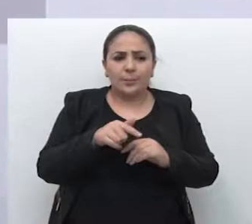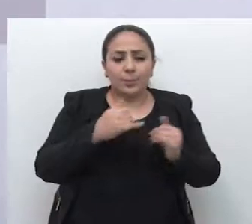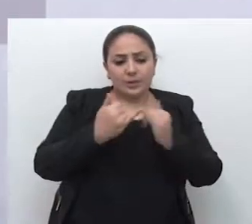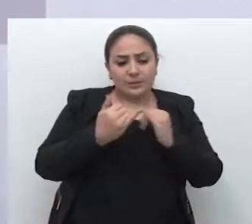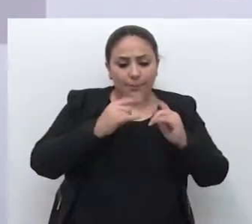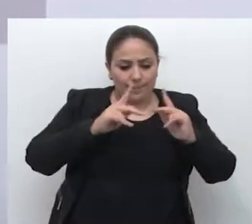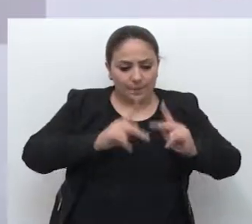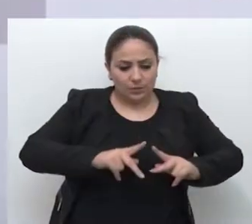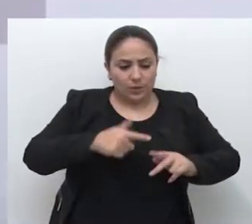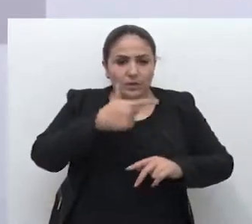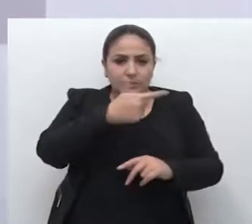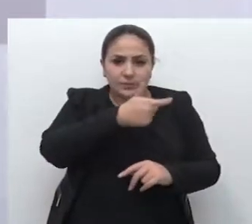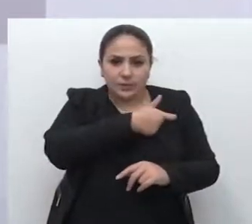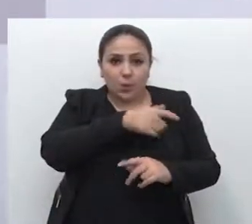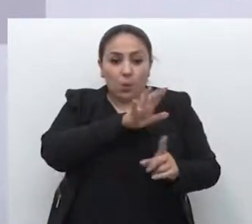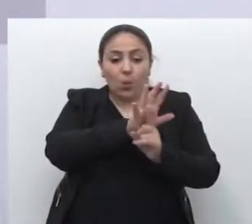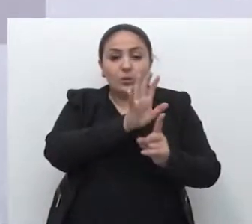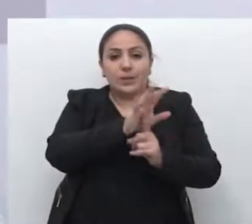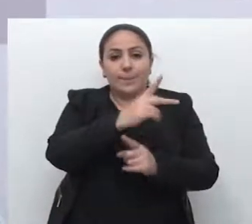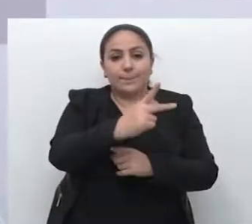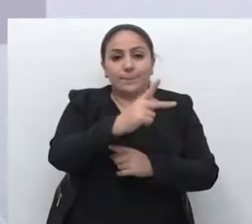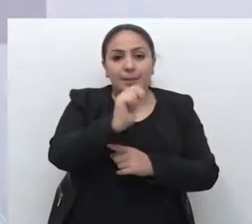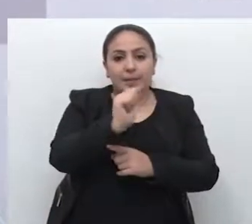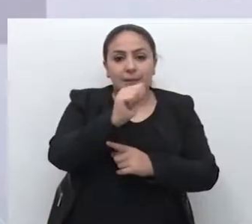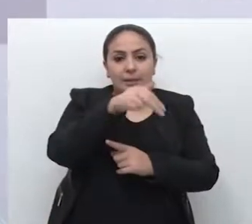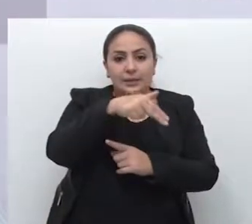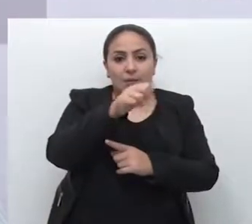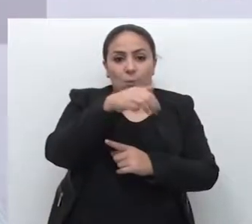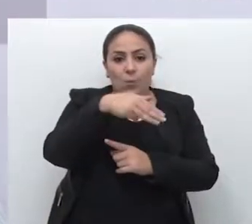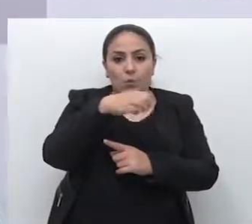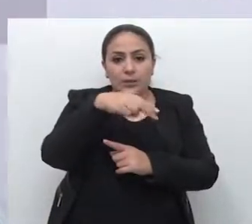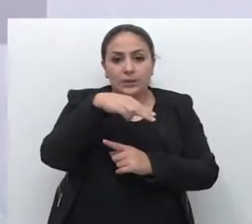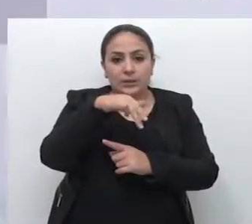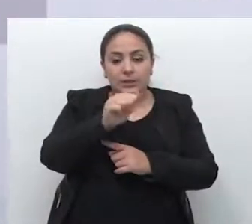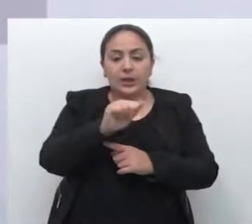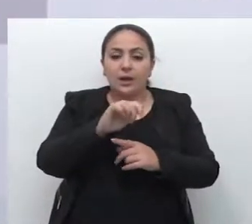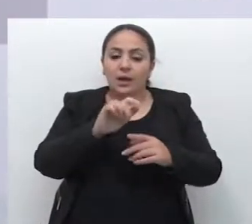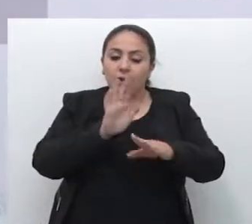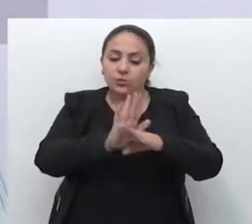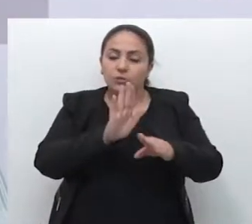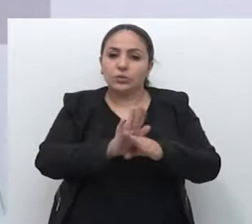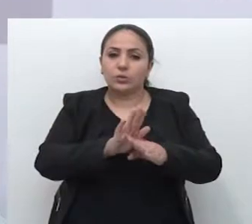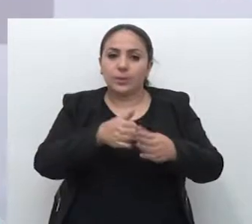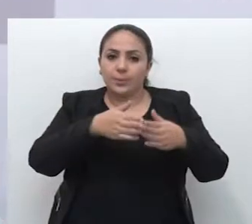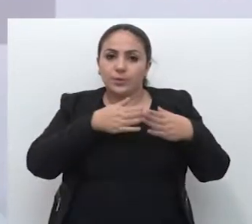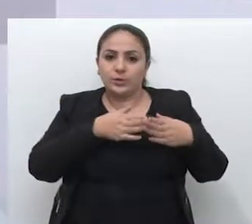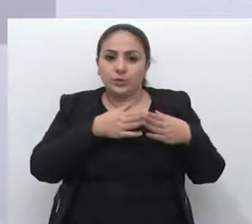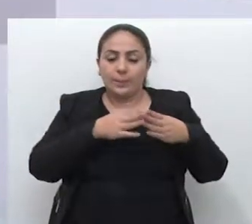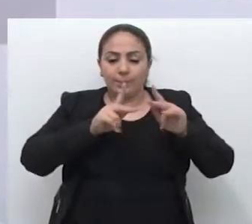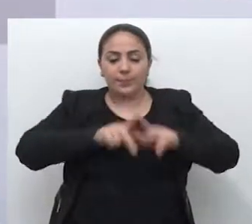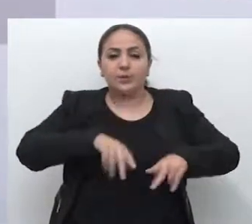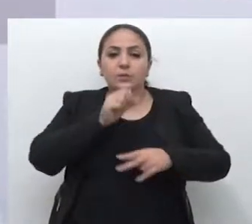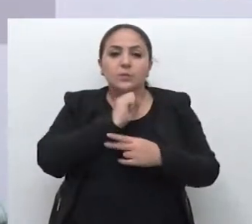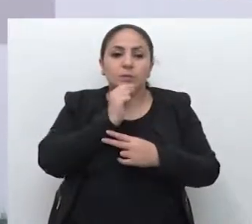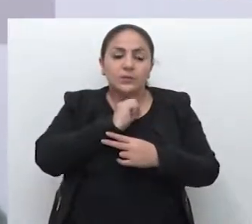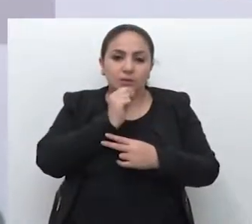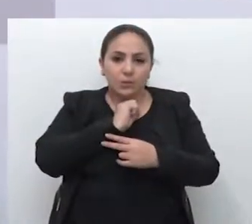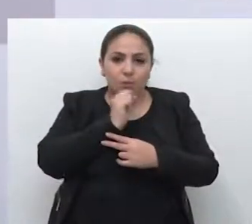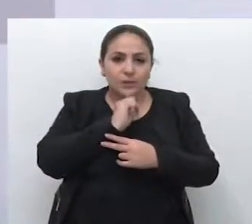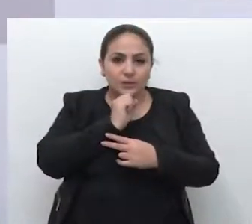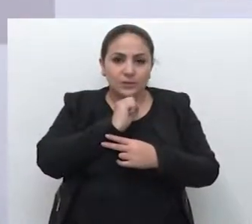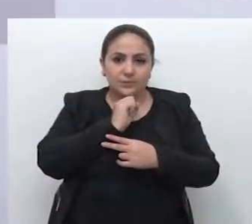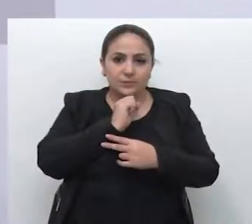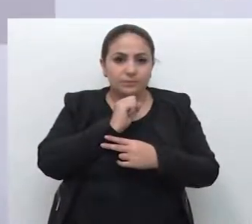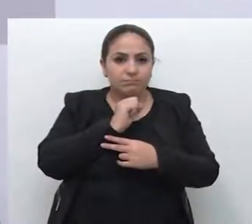pessoas acamadas. A vacina contra a pneumonia, ela favorece uma proteção para que os